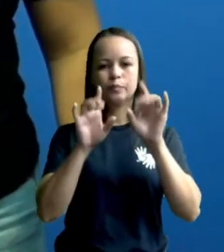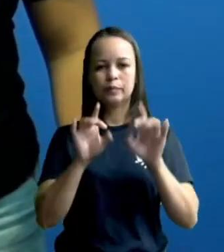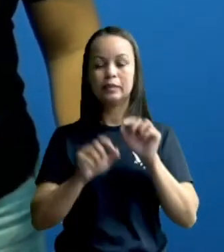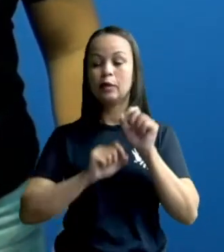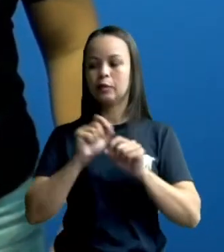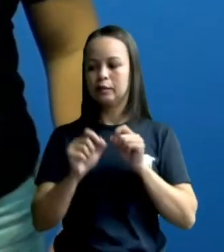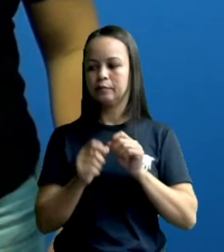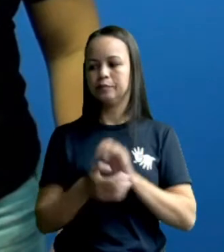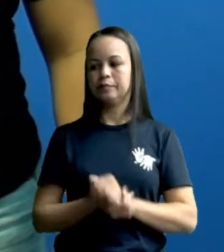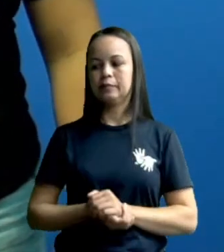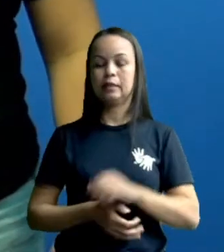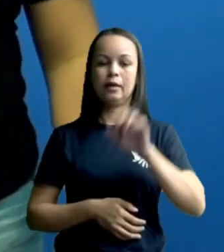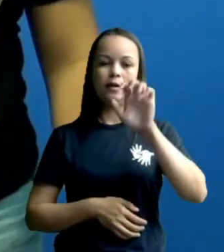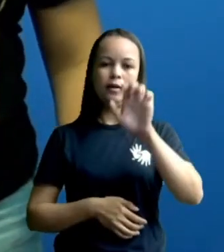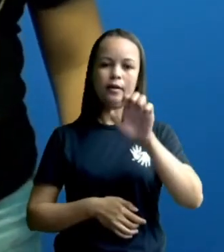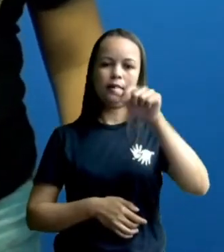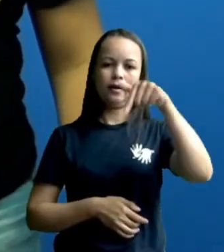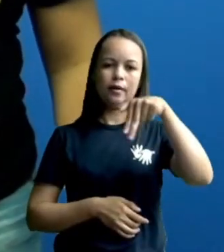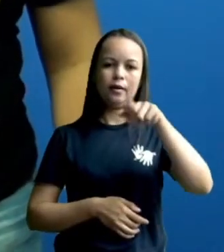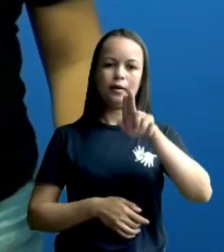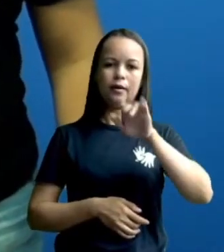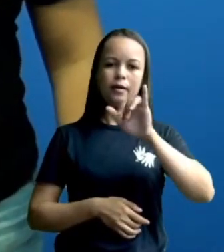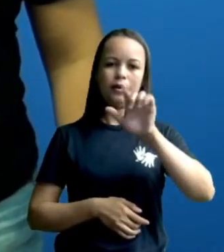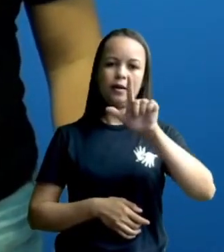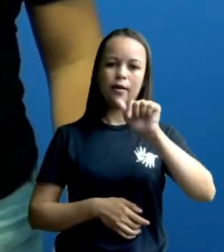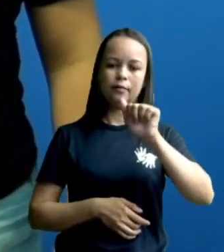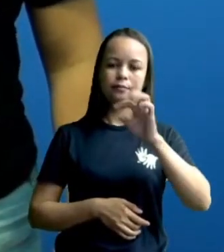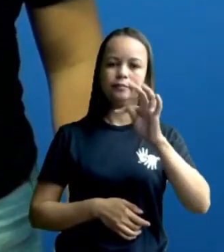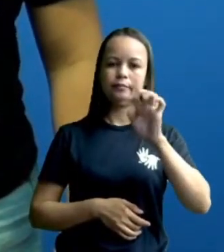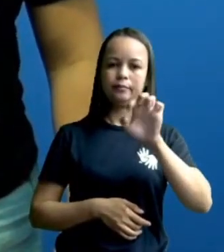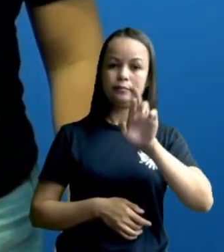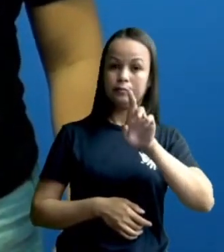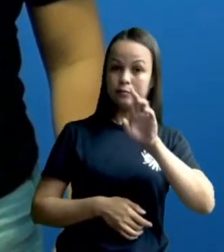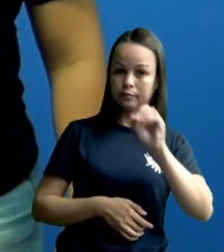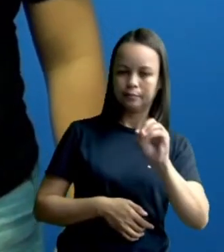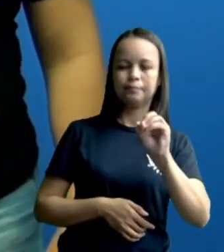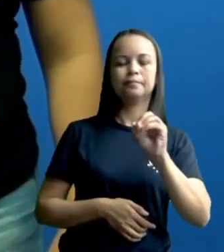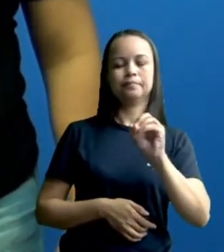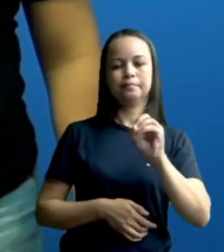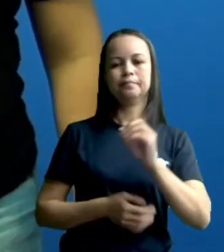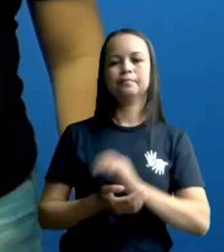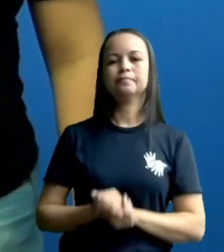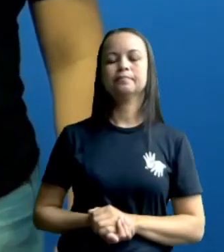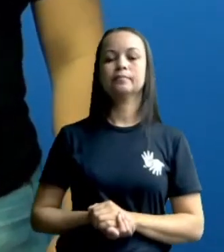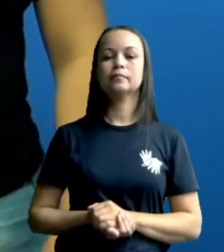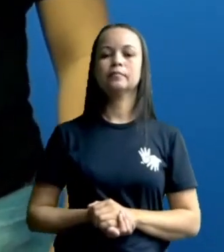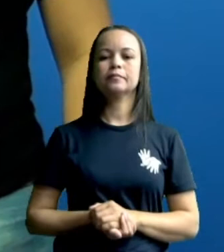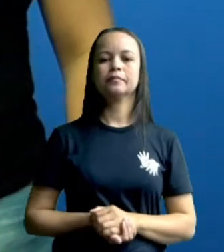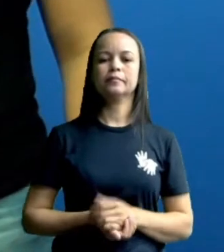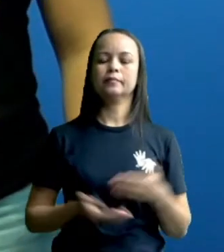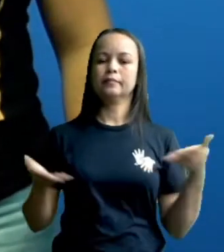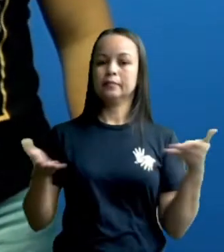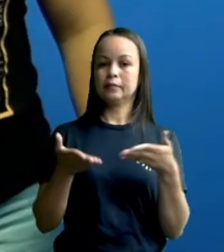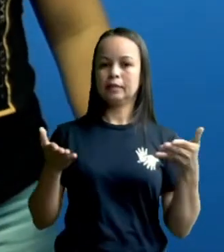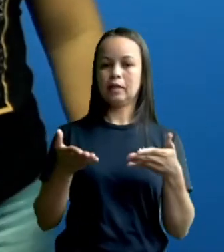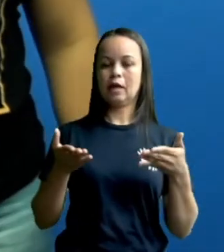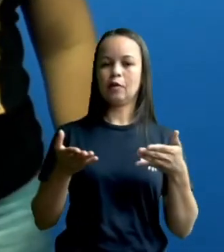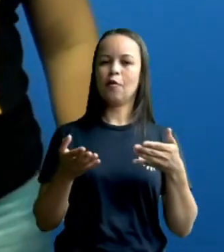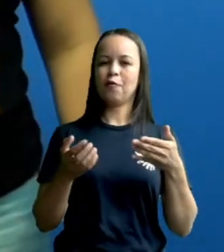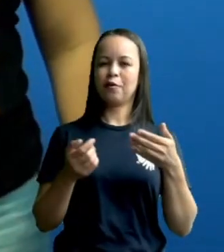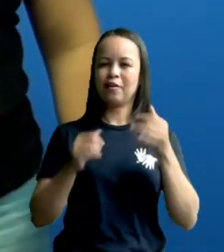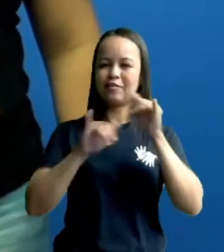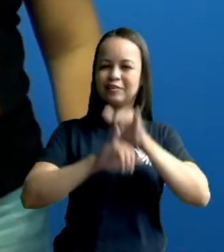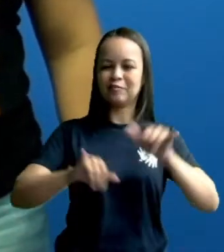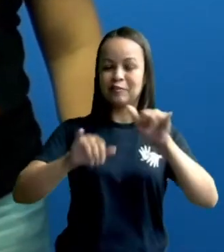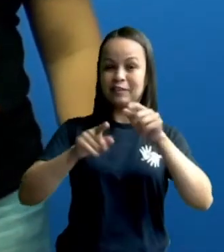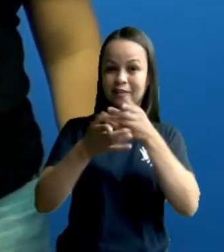de equilátero. É um triângulo equilátero. Agora eu vou dizer um segredozinho